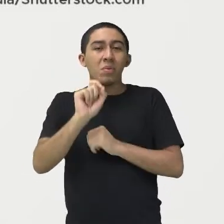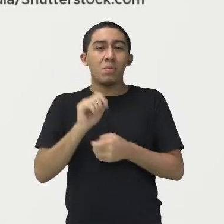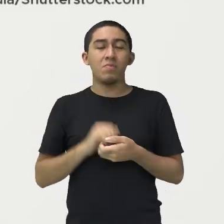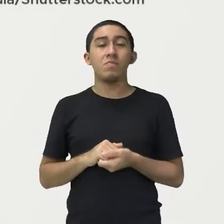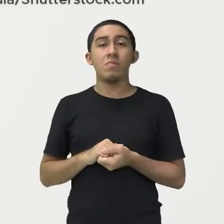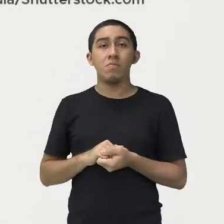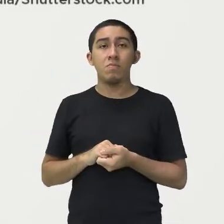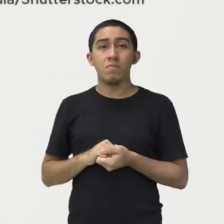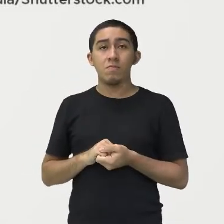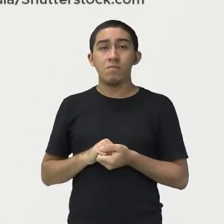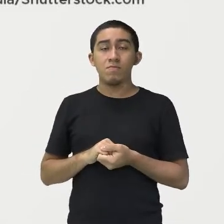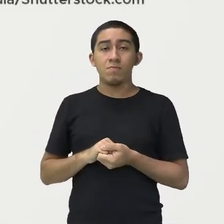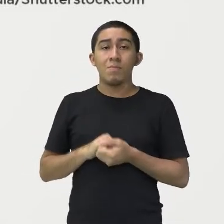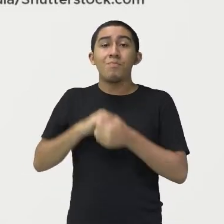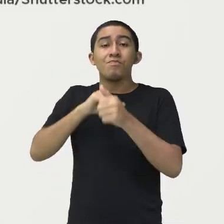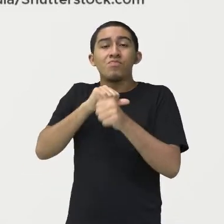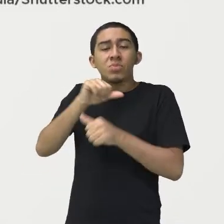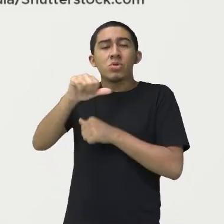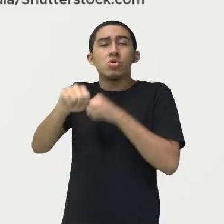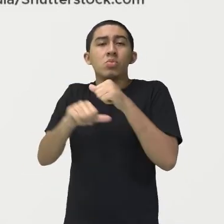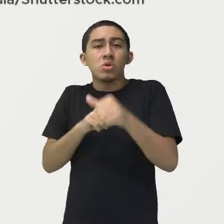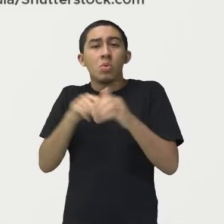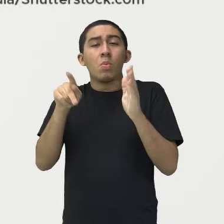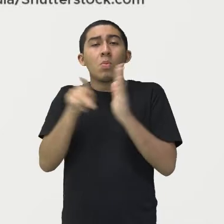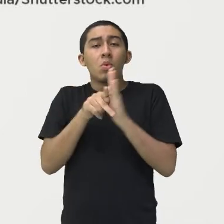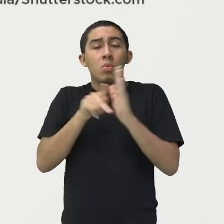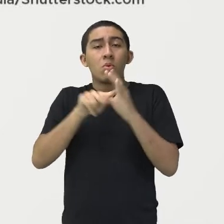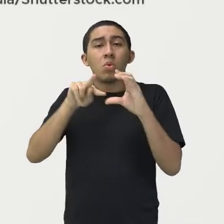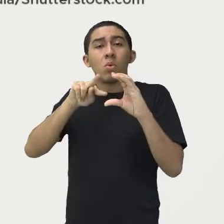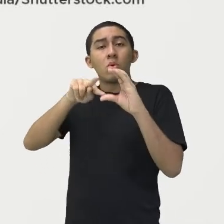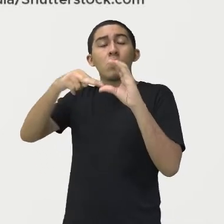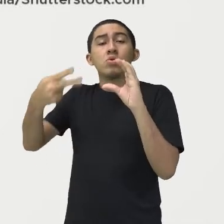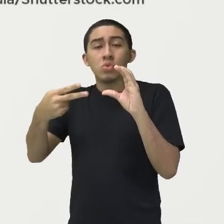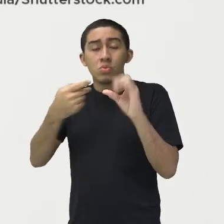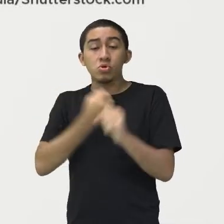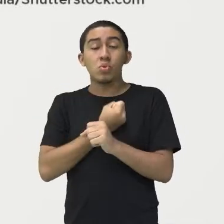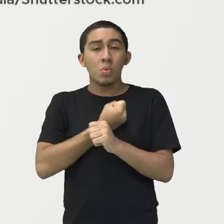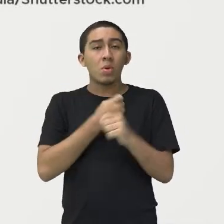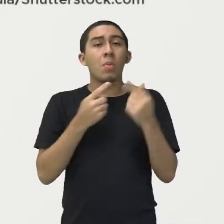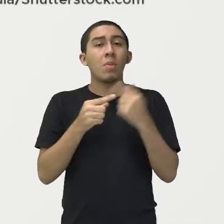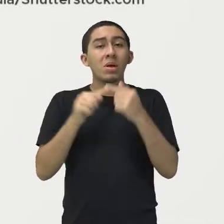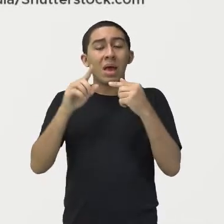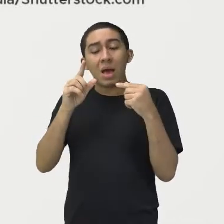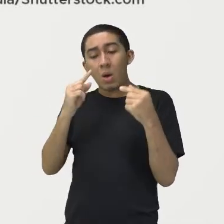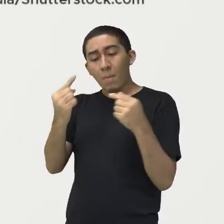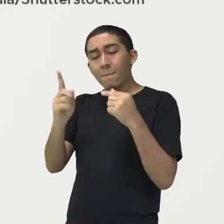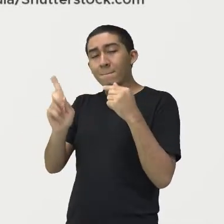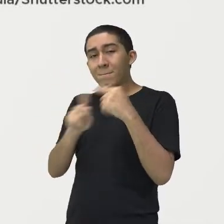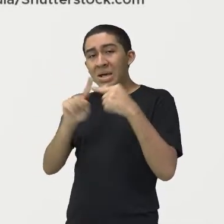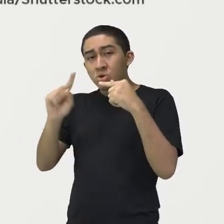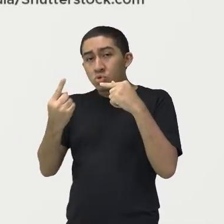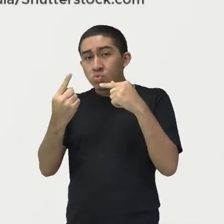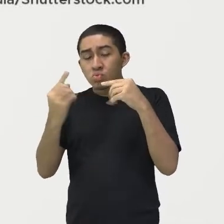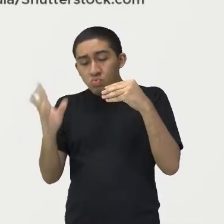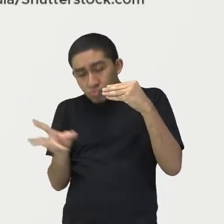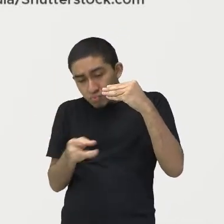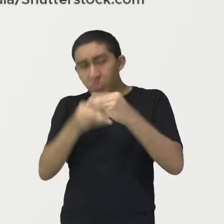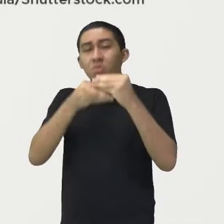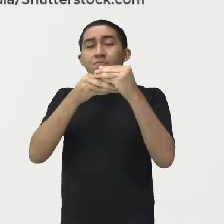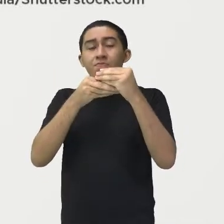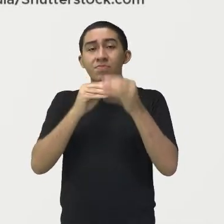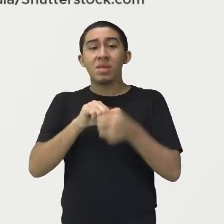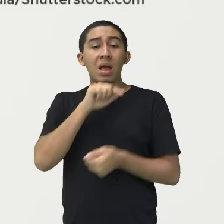uma anomalia de uma mutação cromossômica numérica, porque vai aumentar um cromossomo. Ele